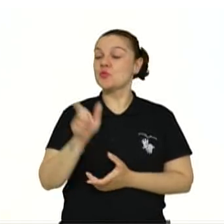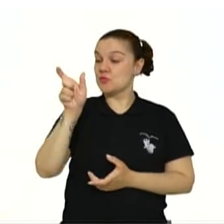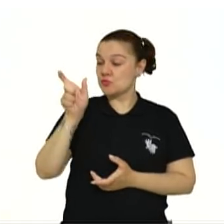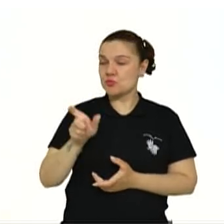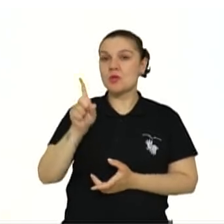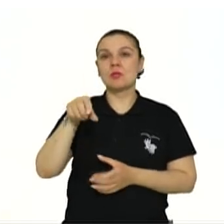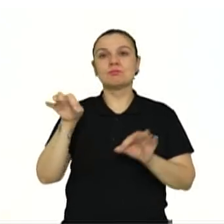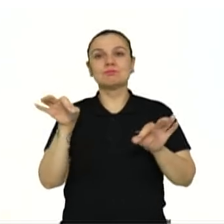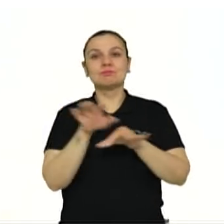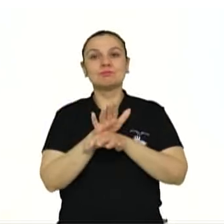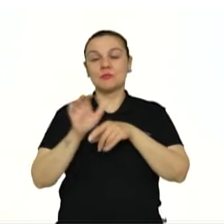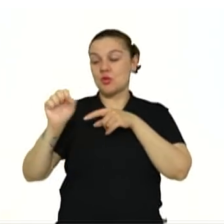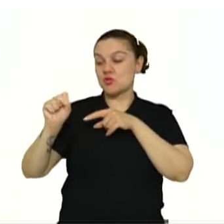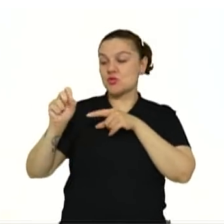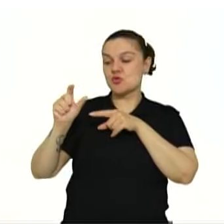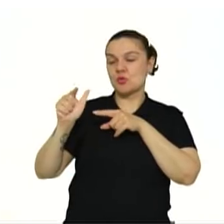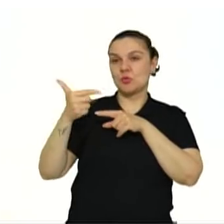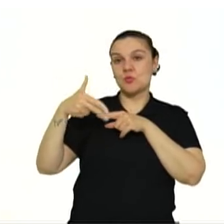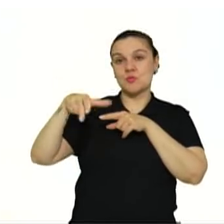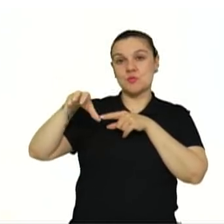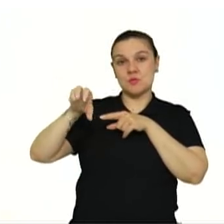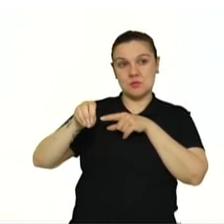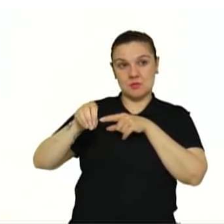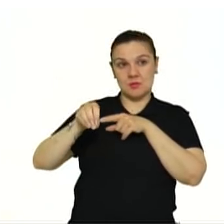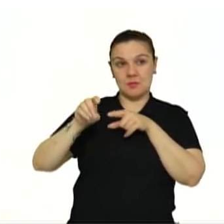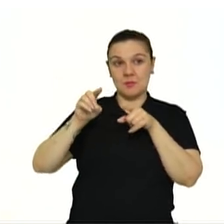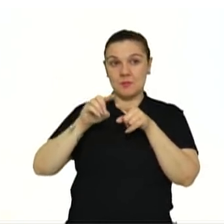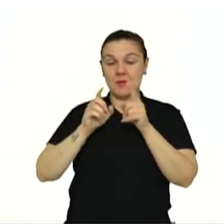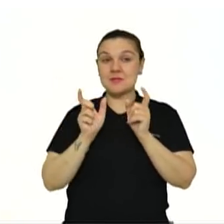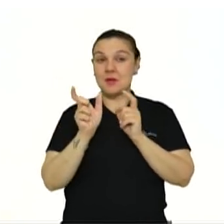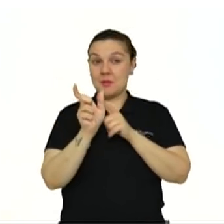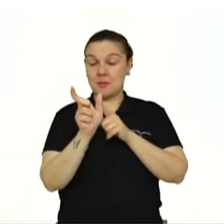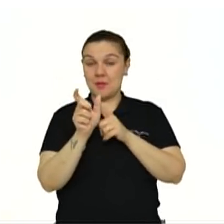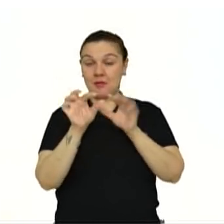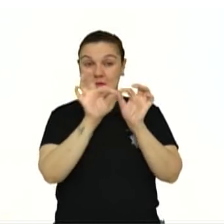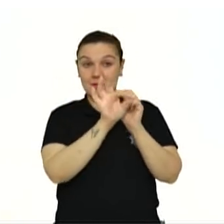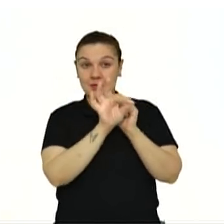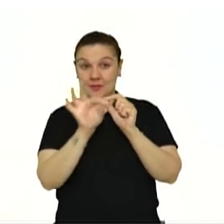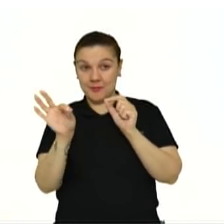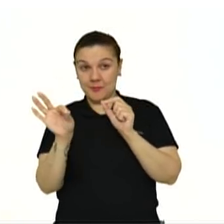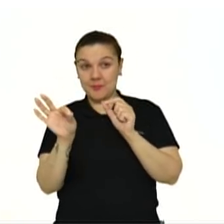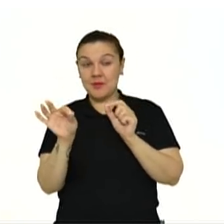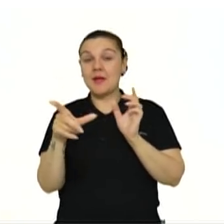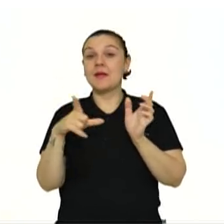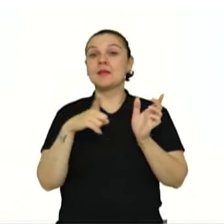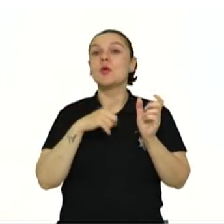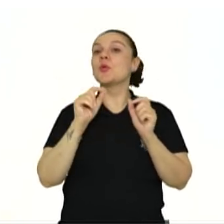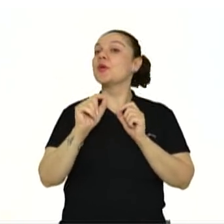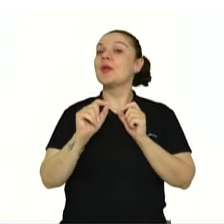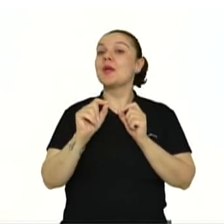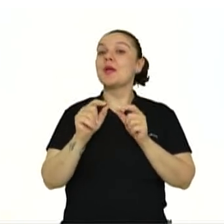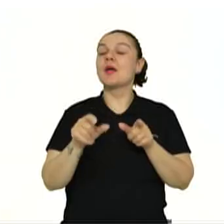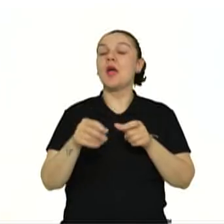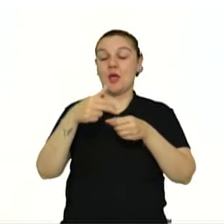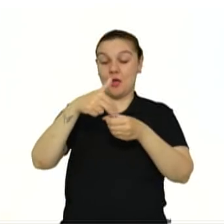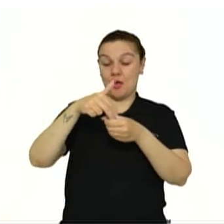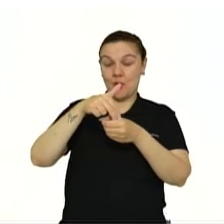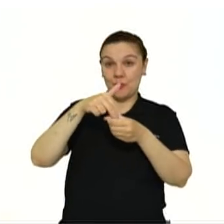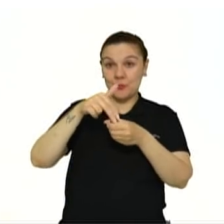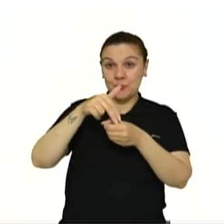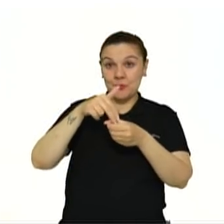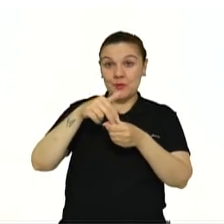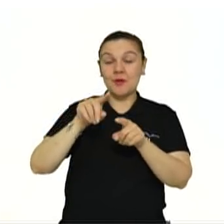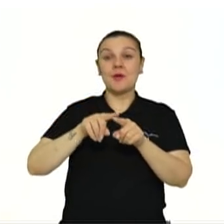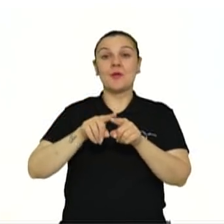Sujeito à solução. Porém, a palavra sublinhada, né, que é solução, é o núcleo, certo? É